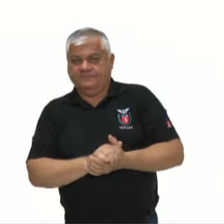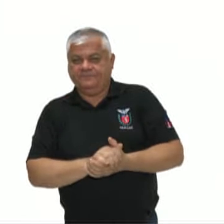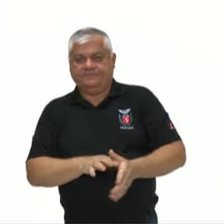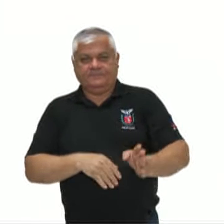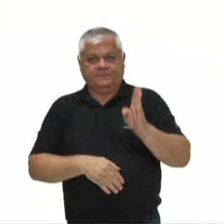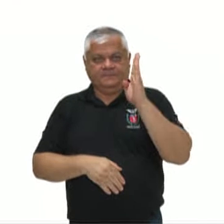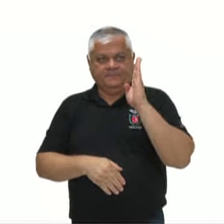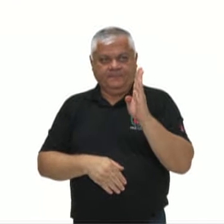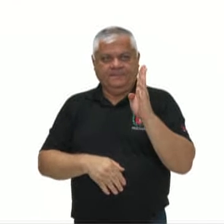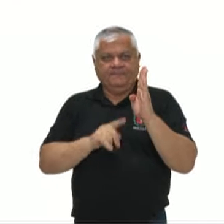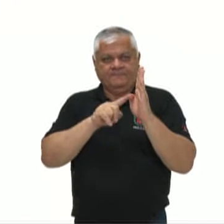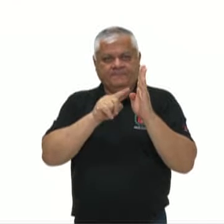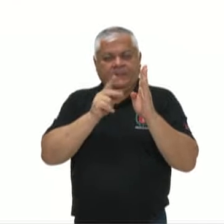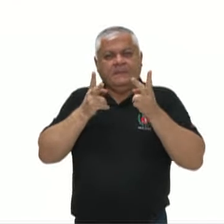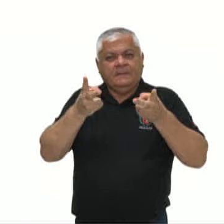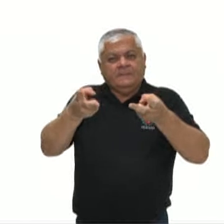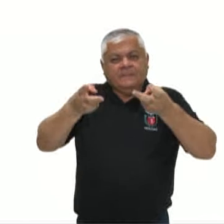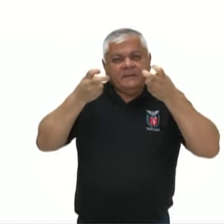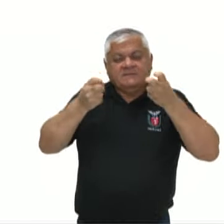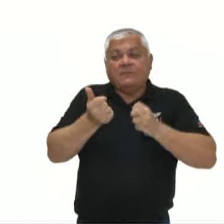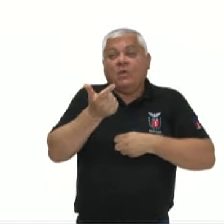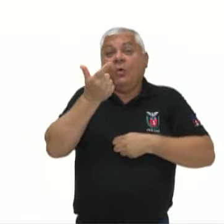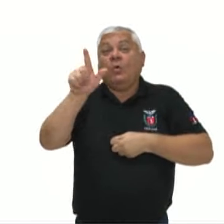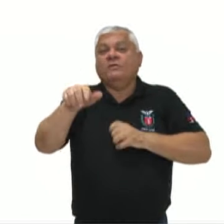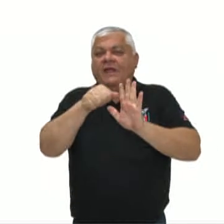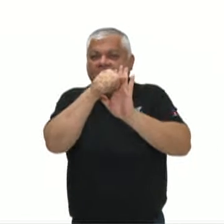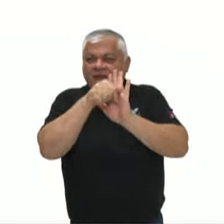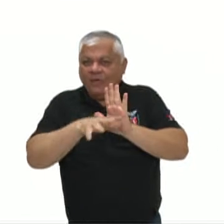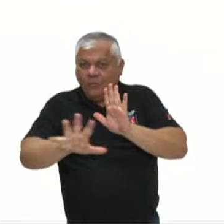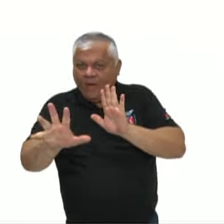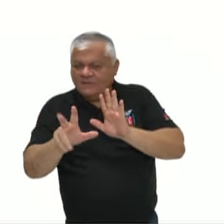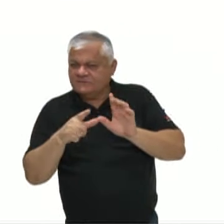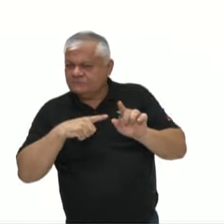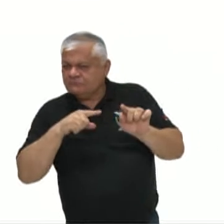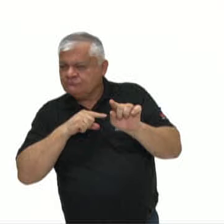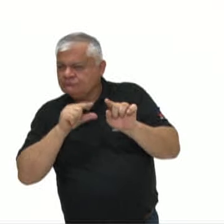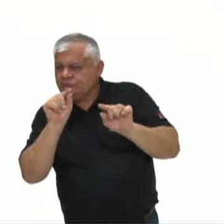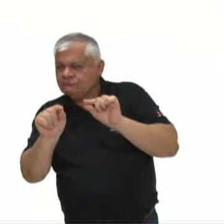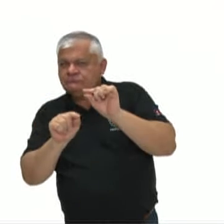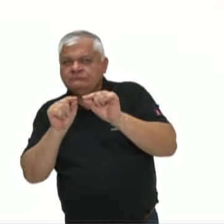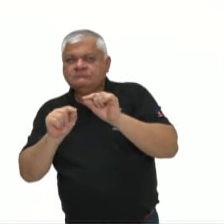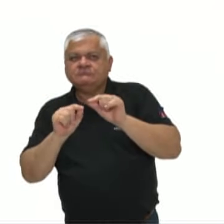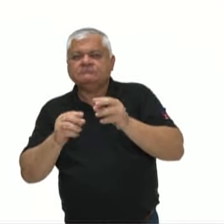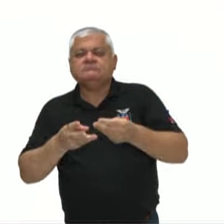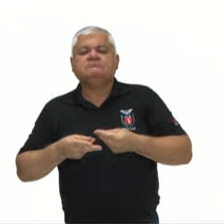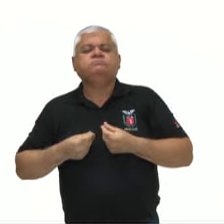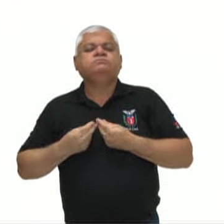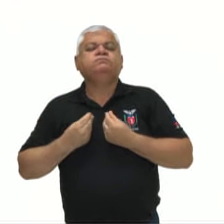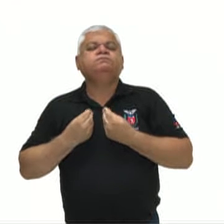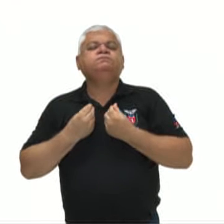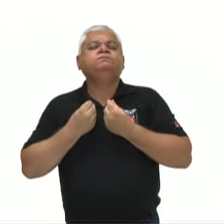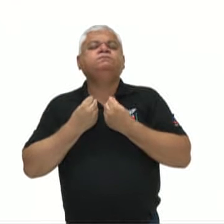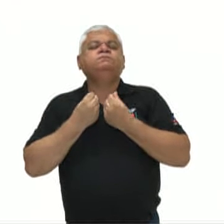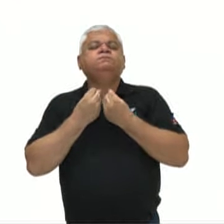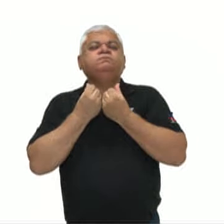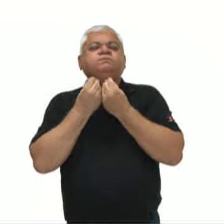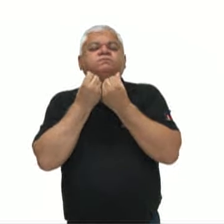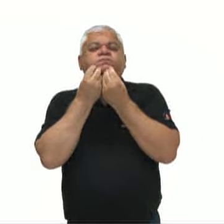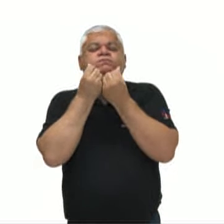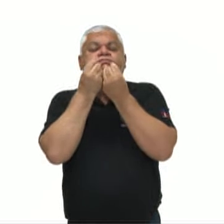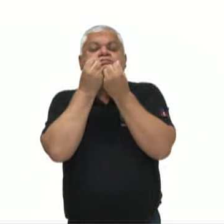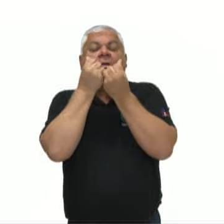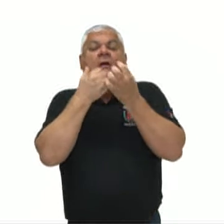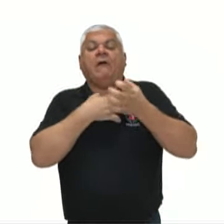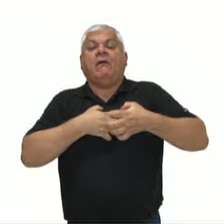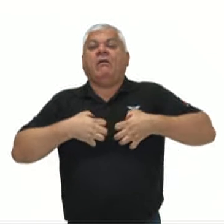B, percebe-se que outra figura de linguagem nos versos. Sobe-me à boca uma ânsia análoga à ânsia,